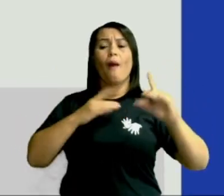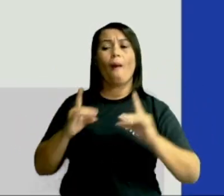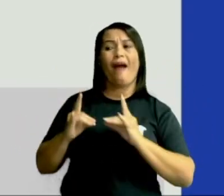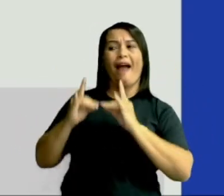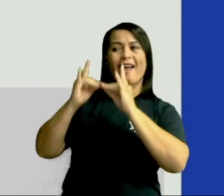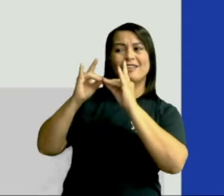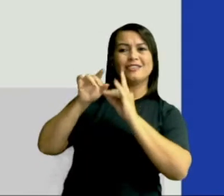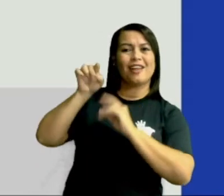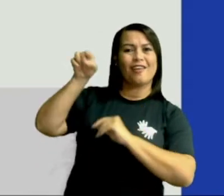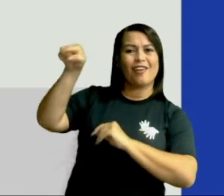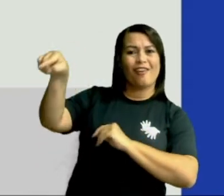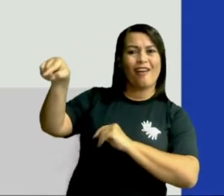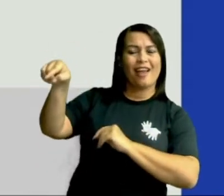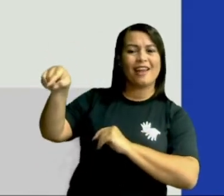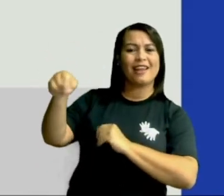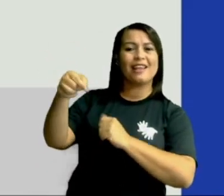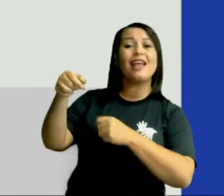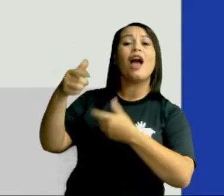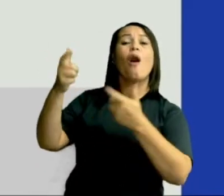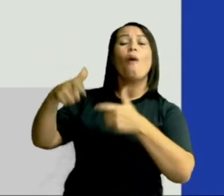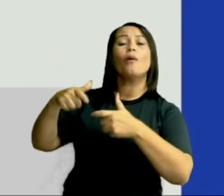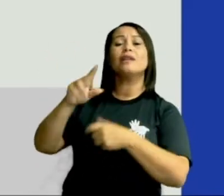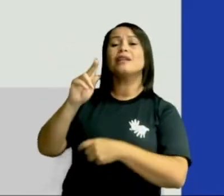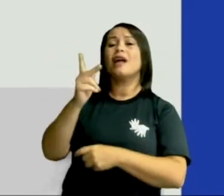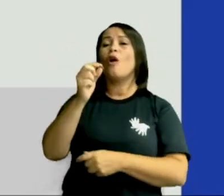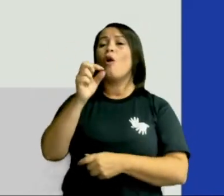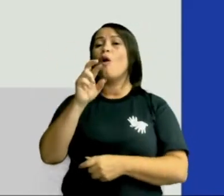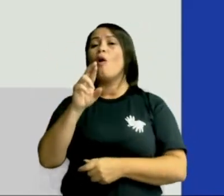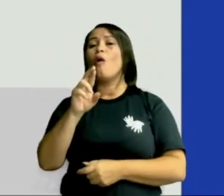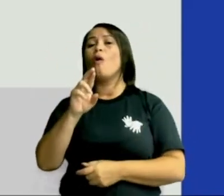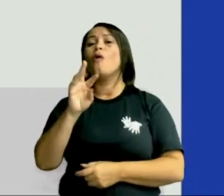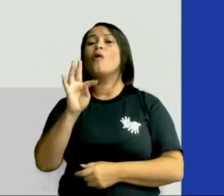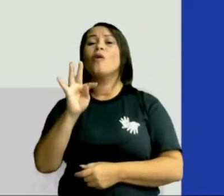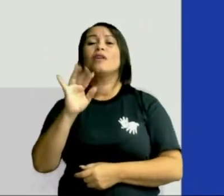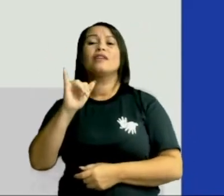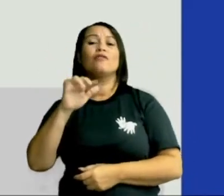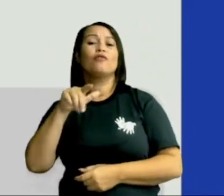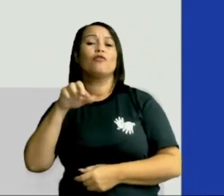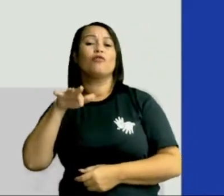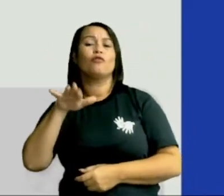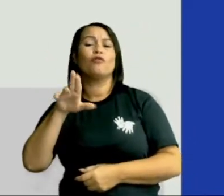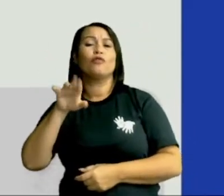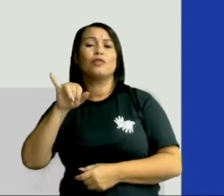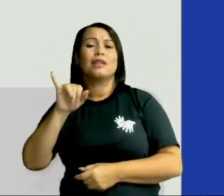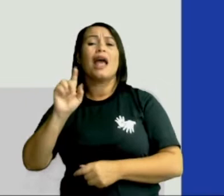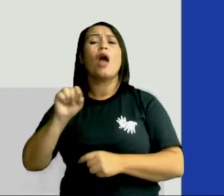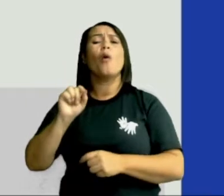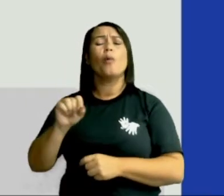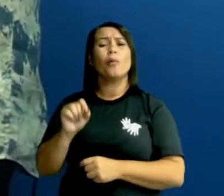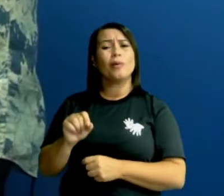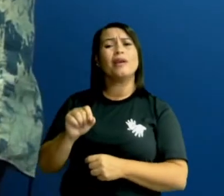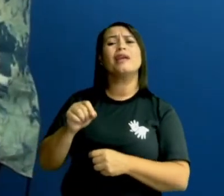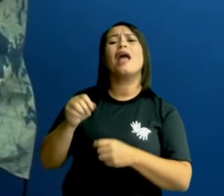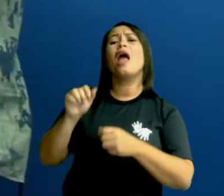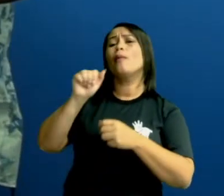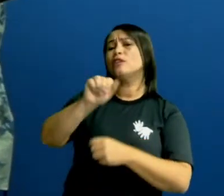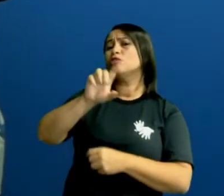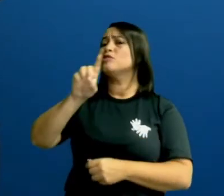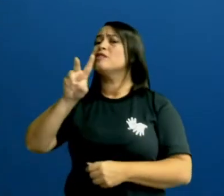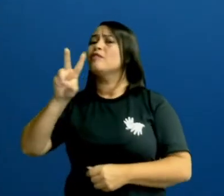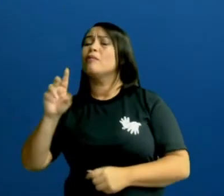é logo ali, na hortifruti. O termo na hortifruti é um adjunto adverbial de. Mais uma